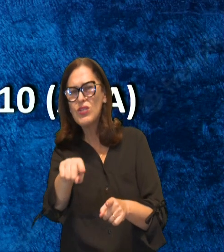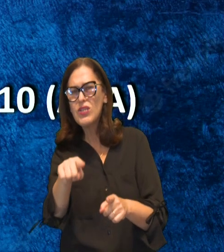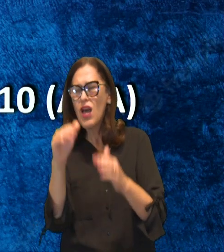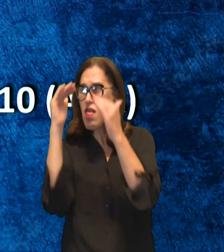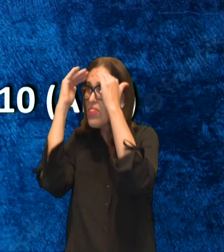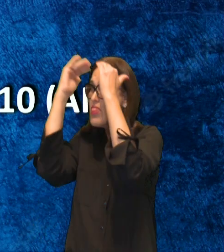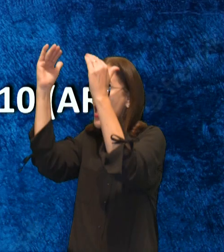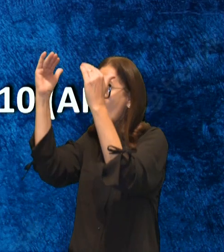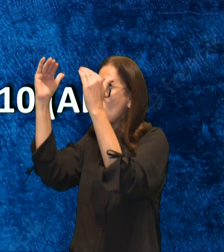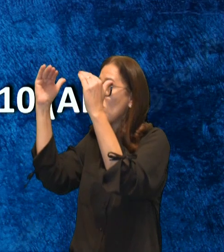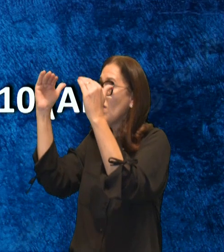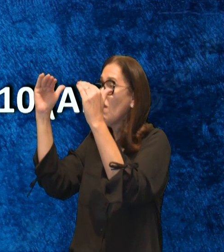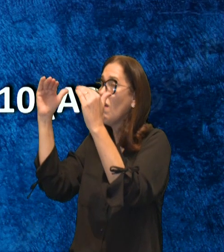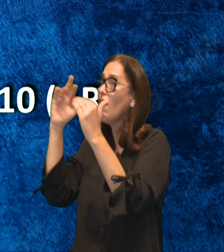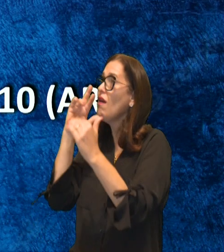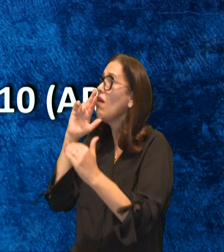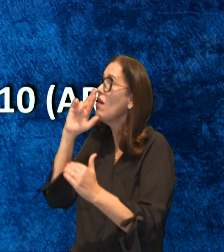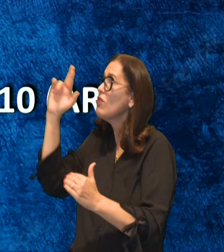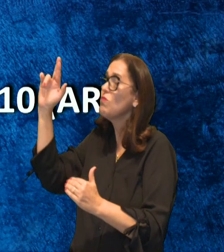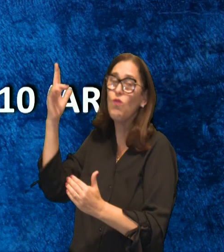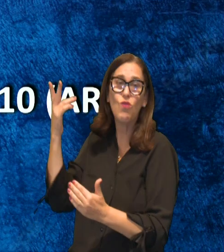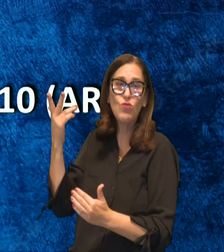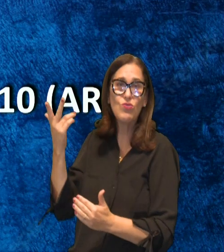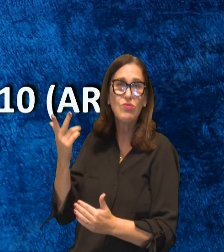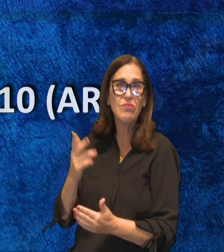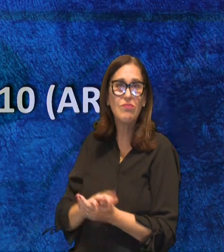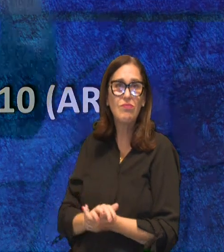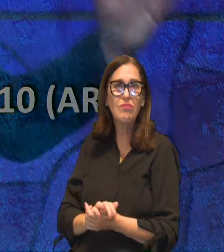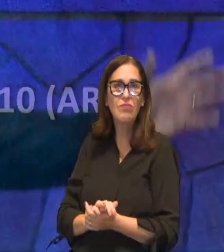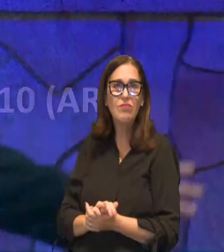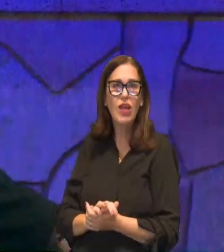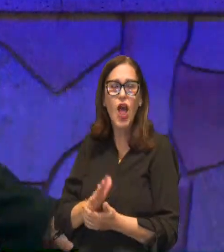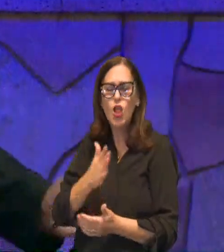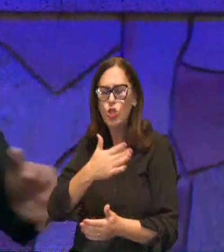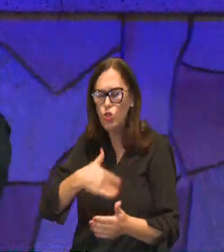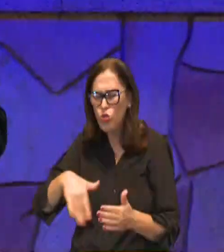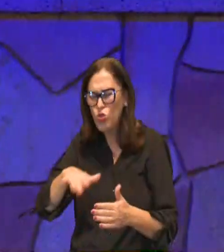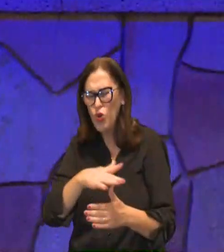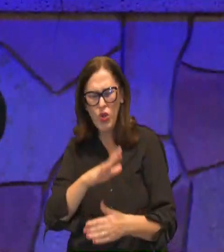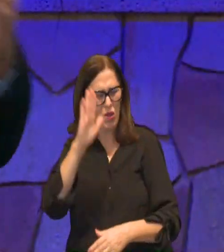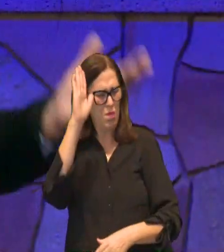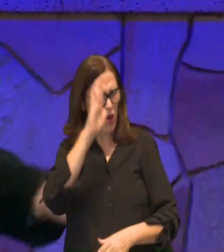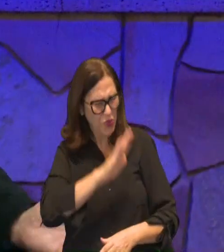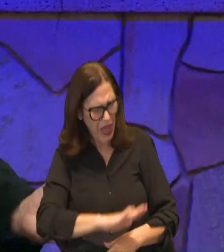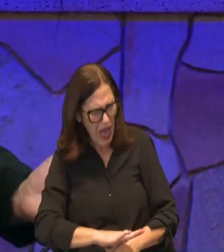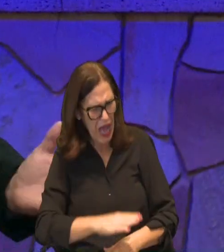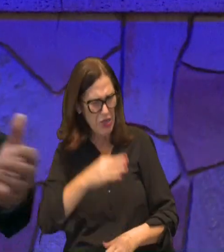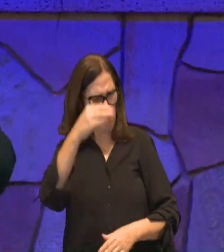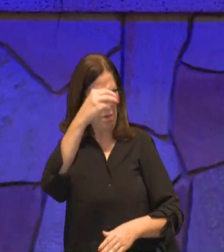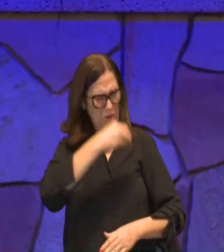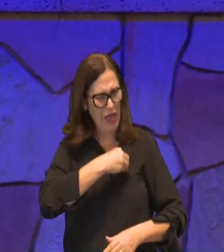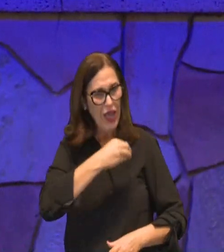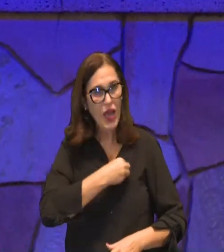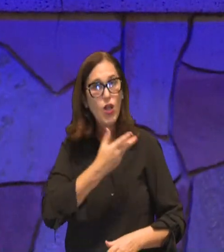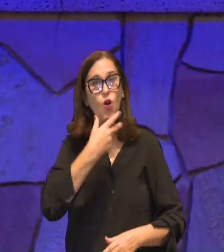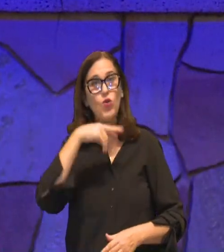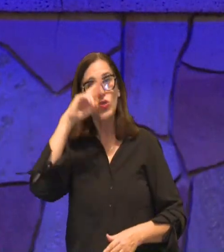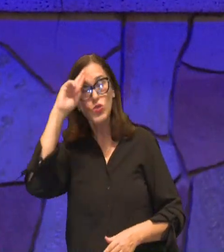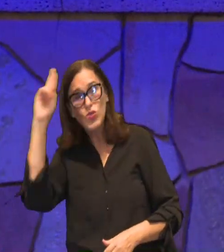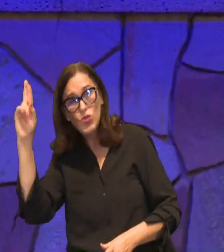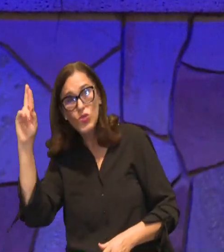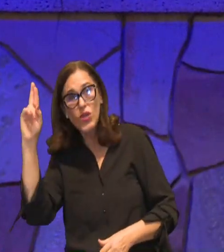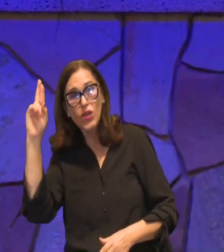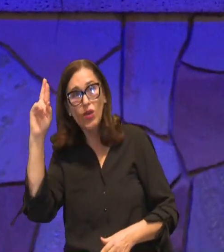voz do seu servo? Estão entendendo, queridos? Diante de todas aquelas iniquidades, de todos aqueles pecados, o Senhor ainda de